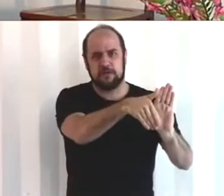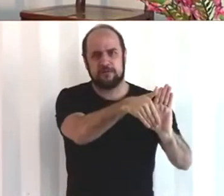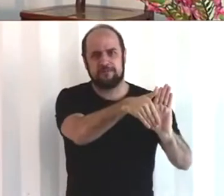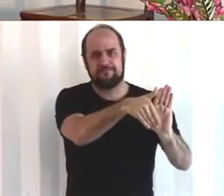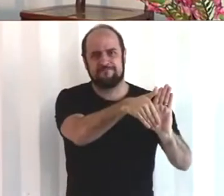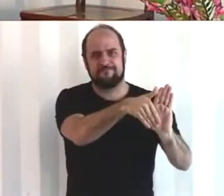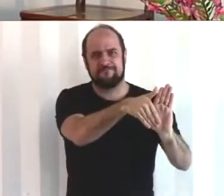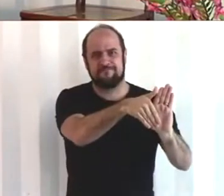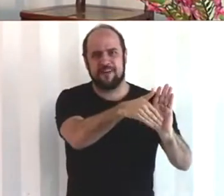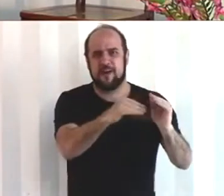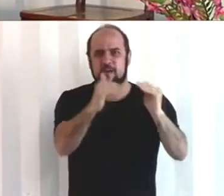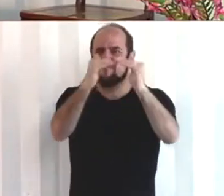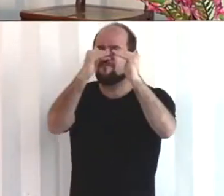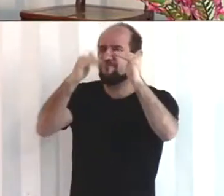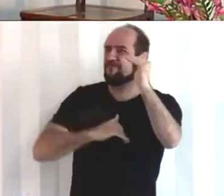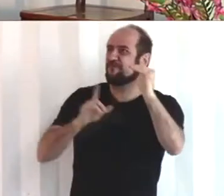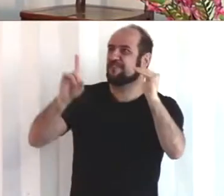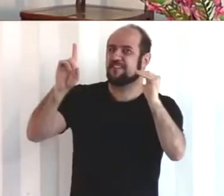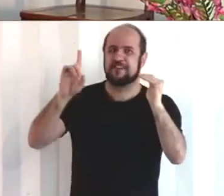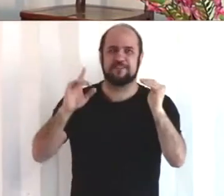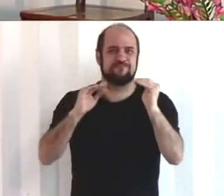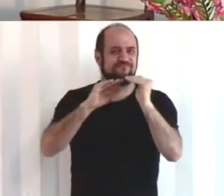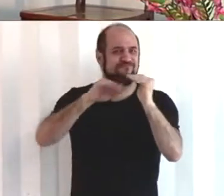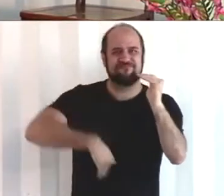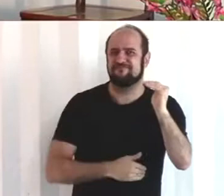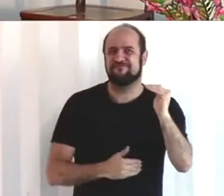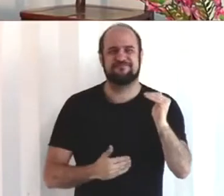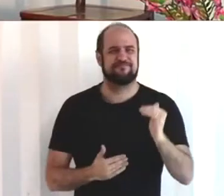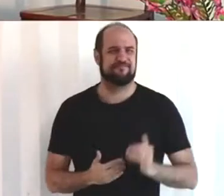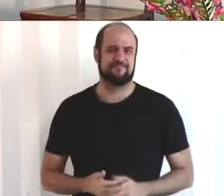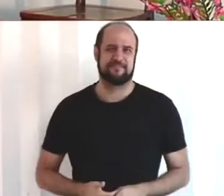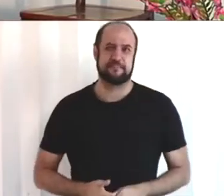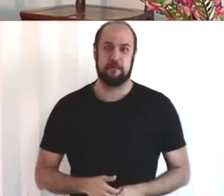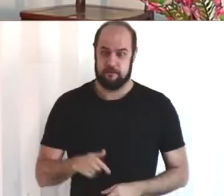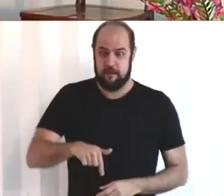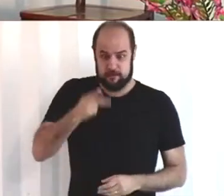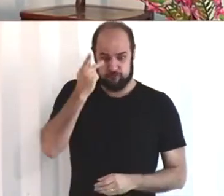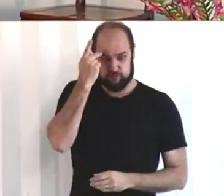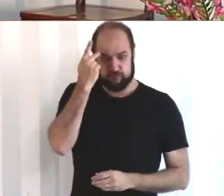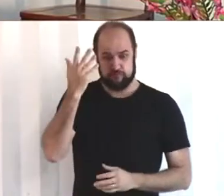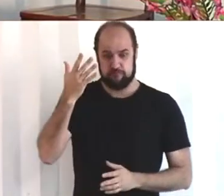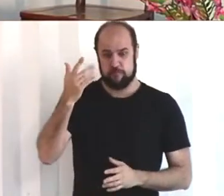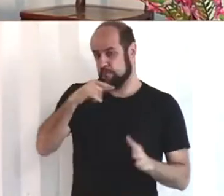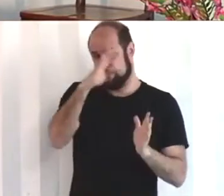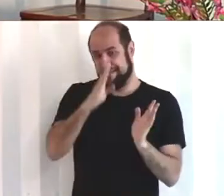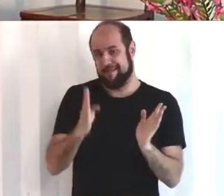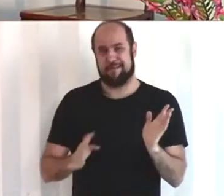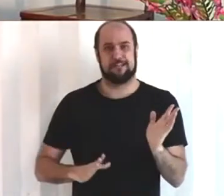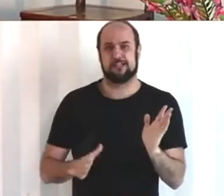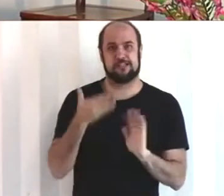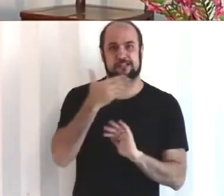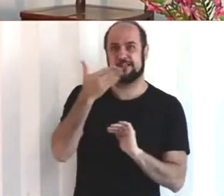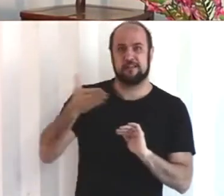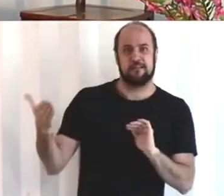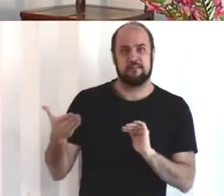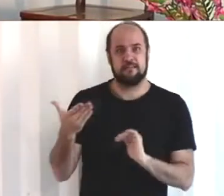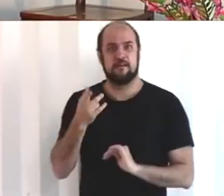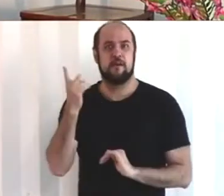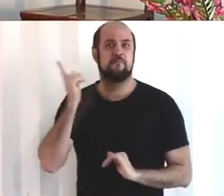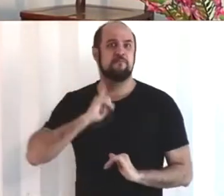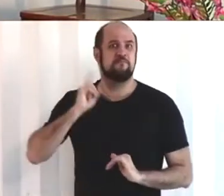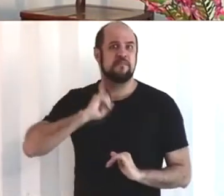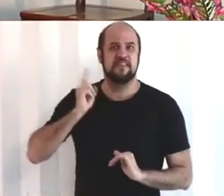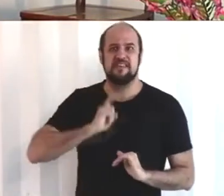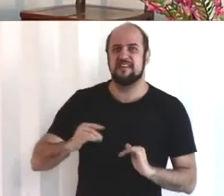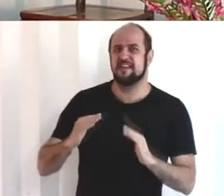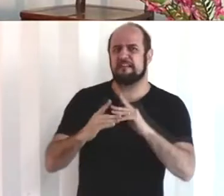de Deus. Aqui mesmo em nosso país, dependendo da região que você visita, como cidades históricas de Minas Gerais, como